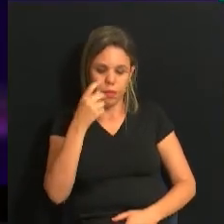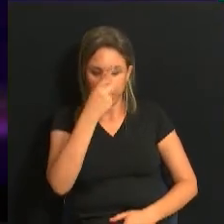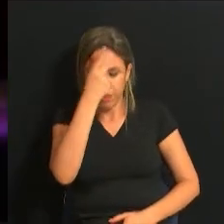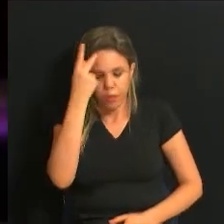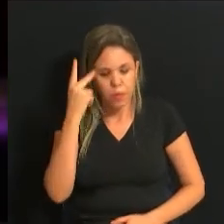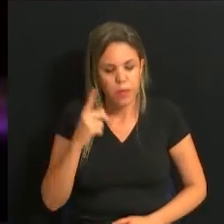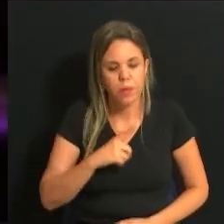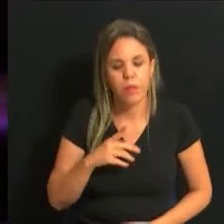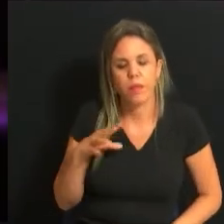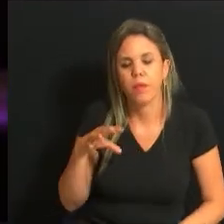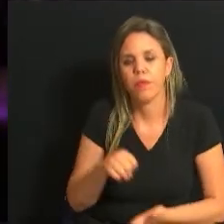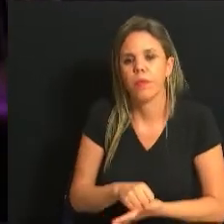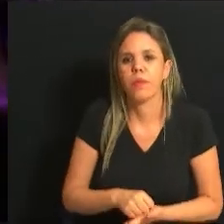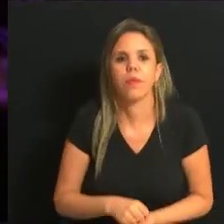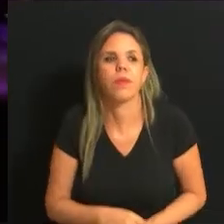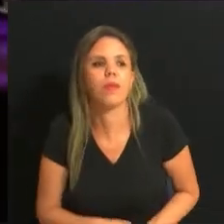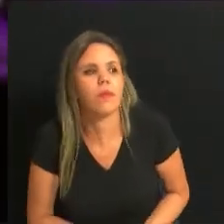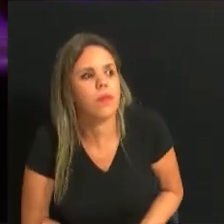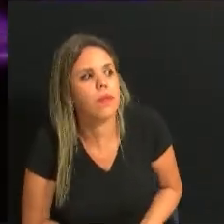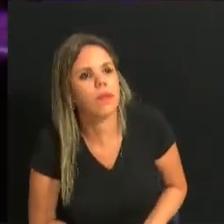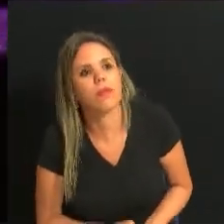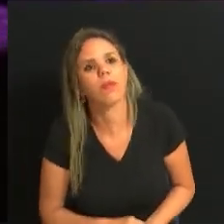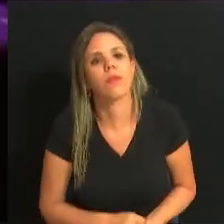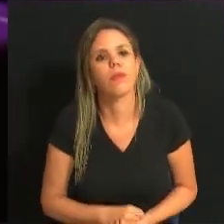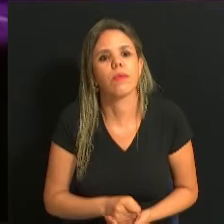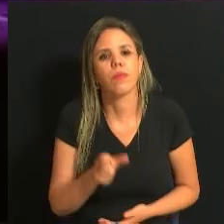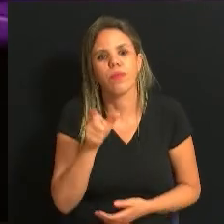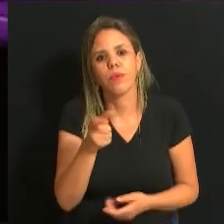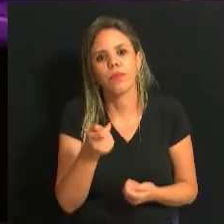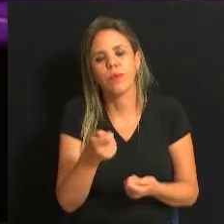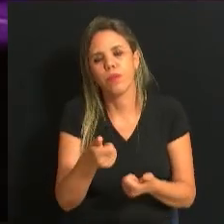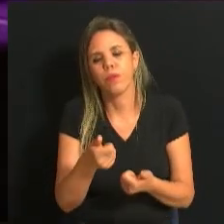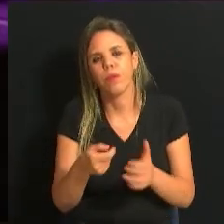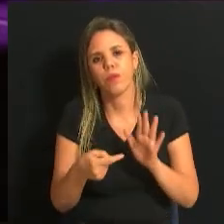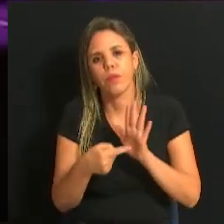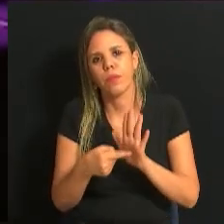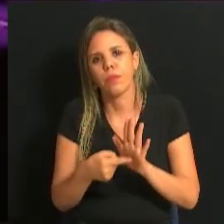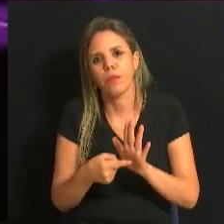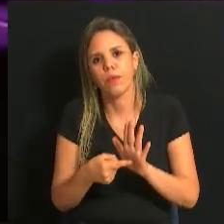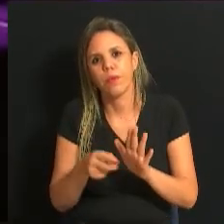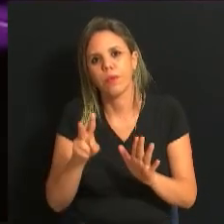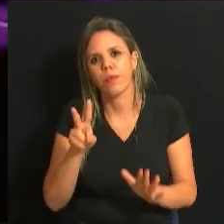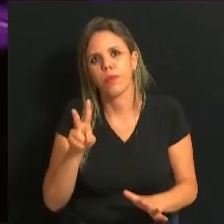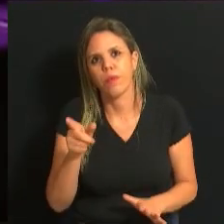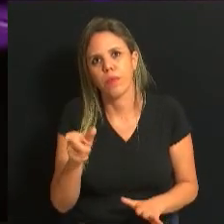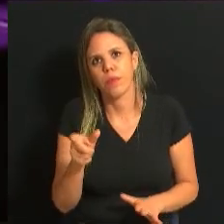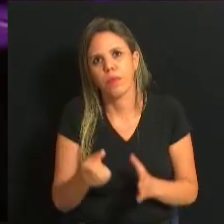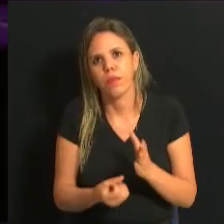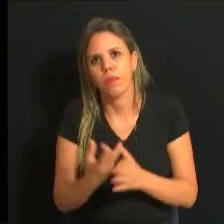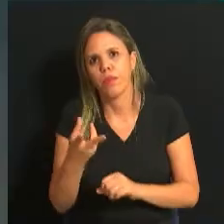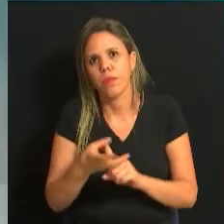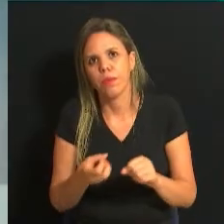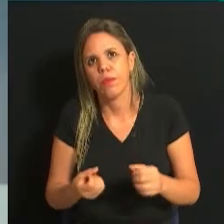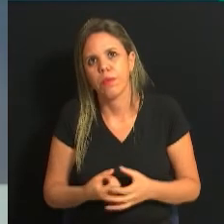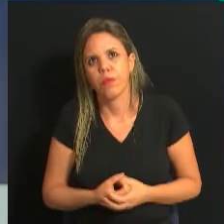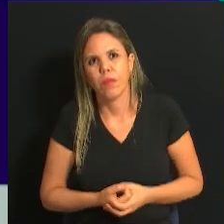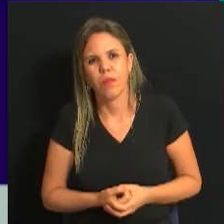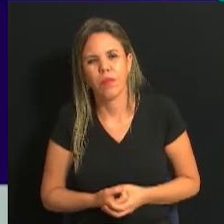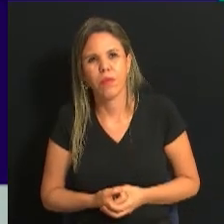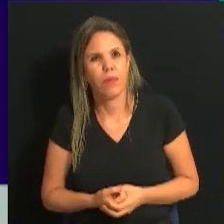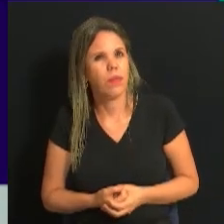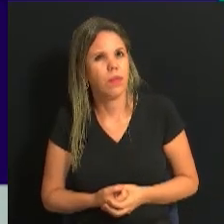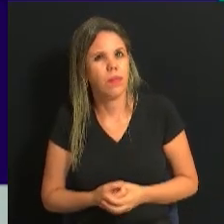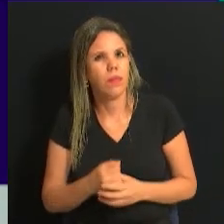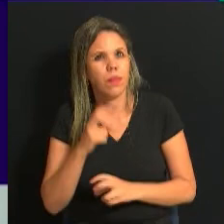se cadastrar, resgatar o benefício e apresentar o voucher gerado pelo aplicativo. O Bosque